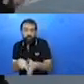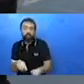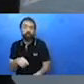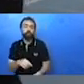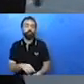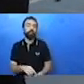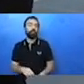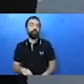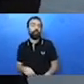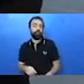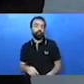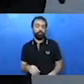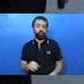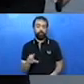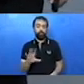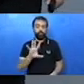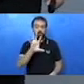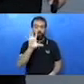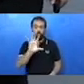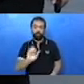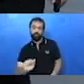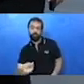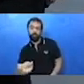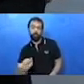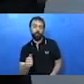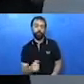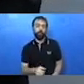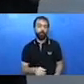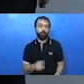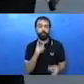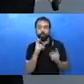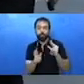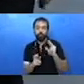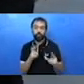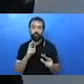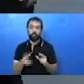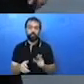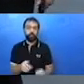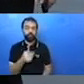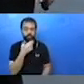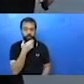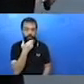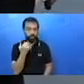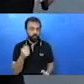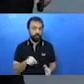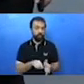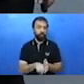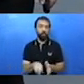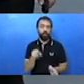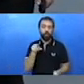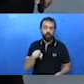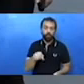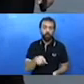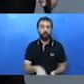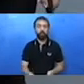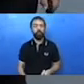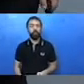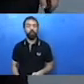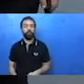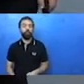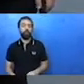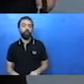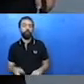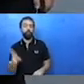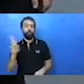as questões. Vocês, para fazer essa atividade, vai pedir para utilizar a rosa